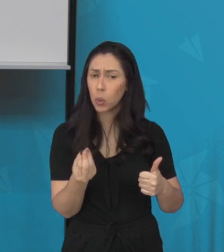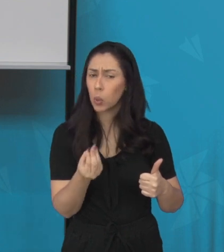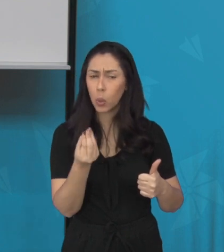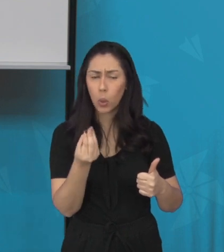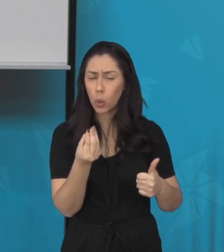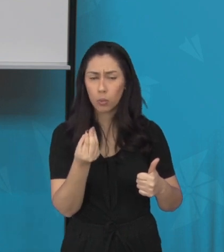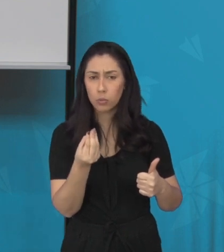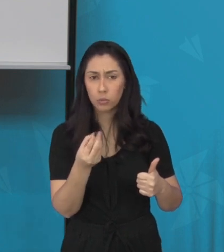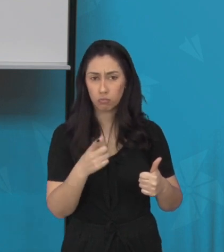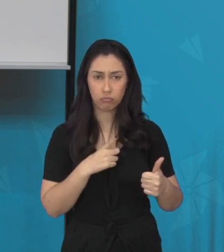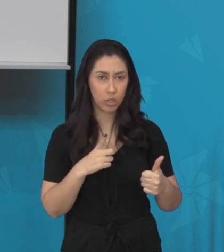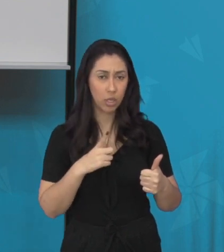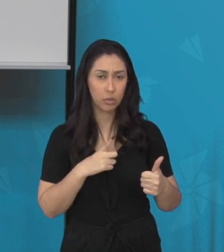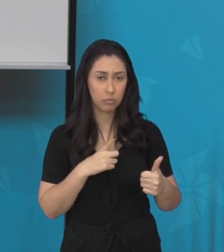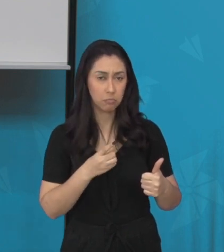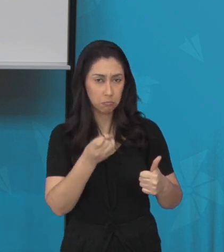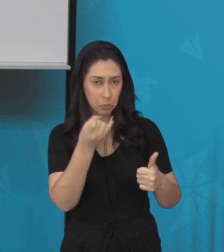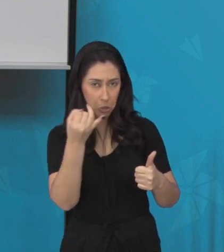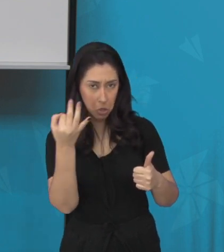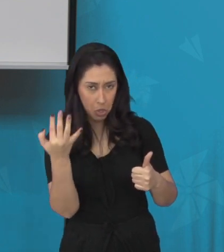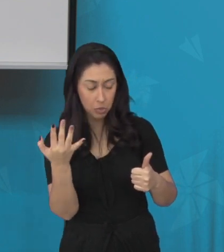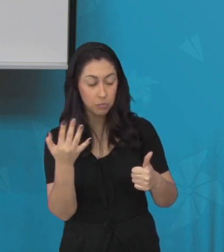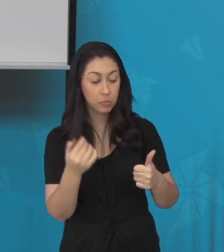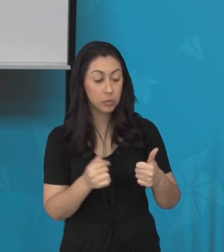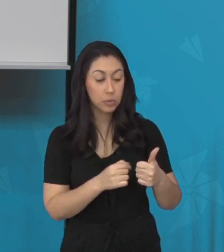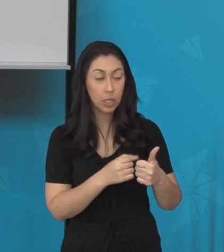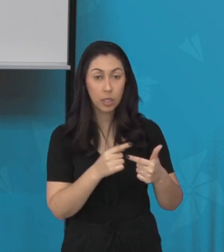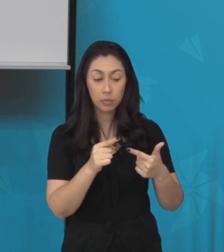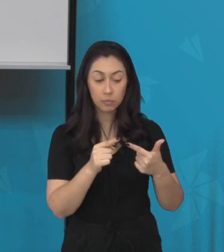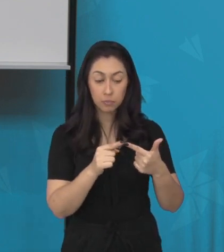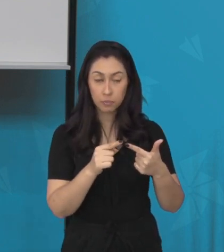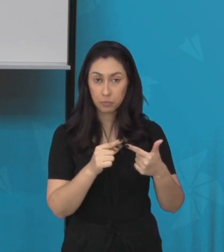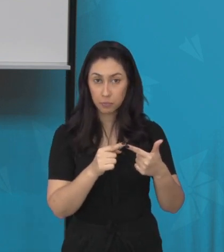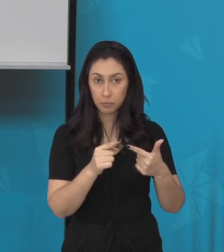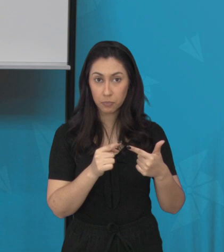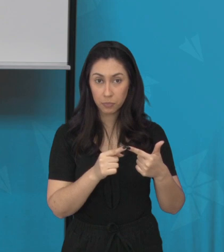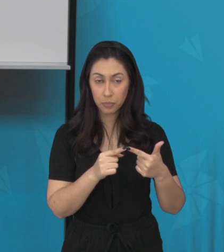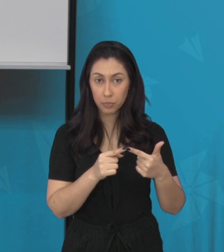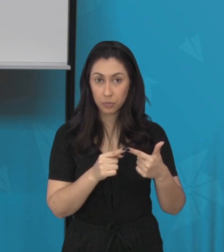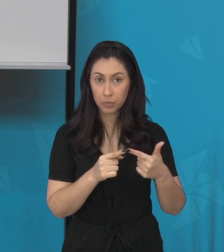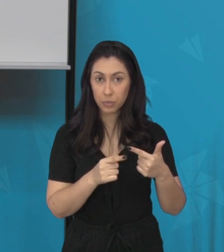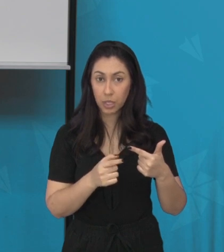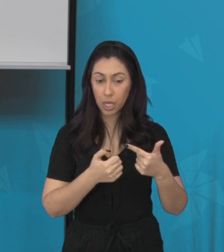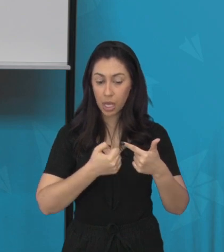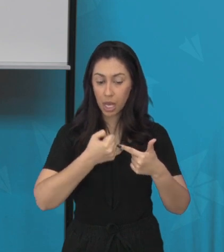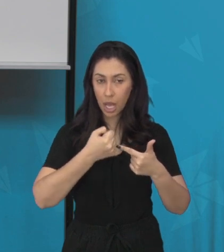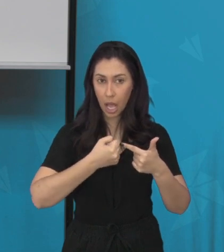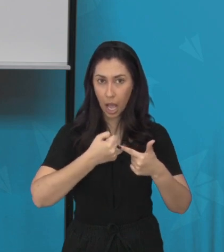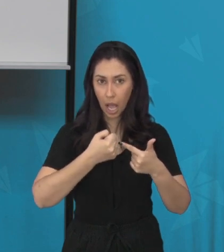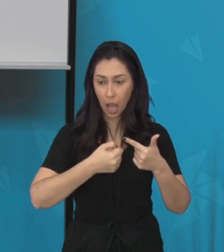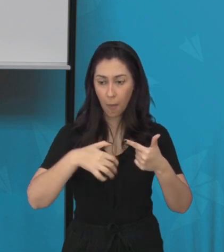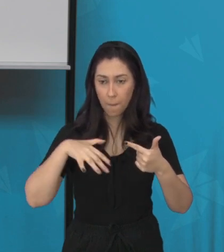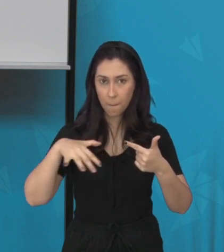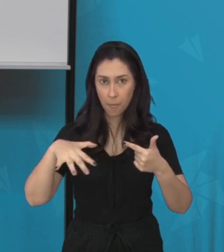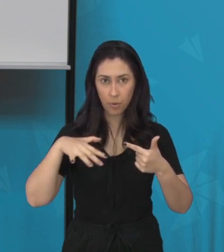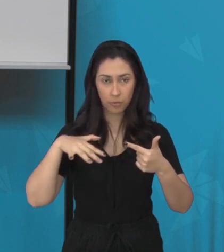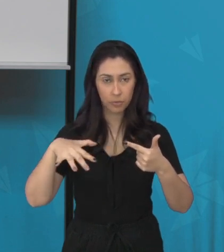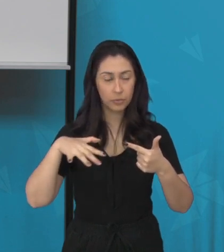e esse μ, de onde vem. E agora eu expliquei para vocês o conceito de atrito